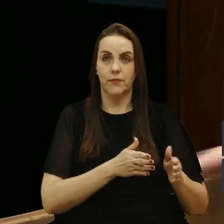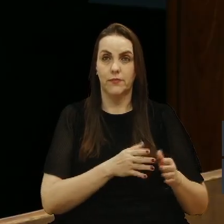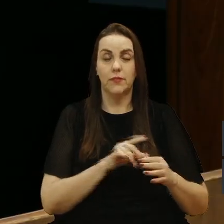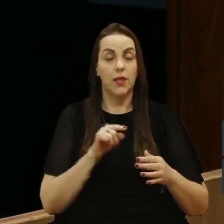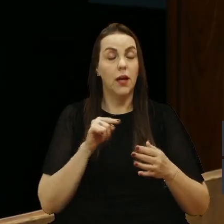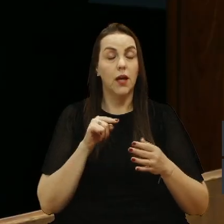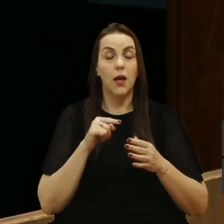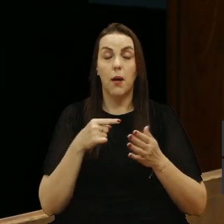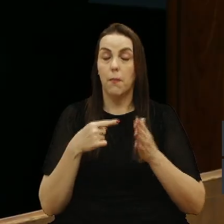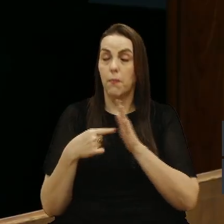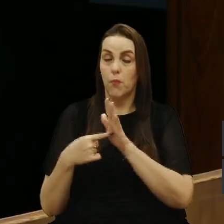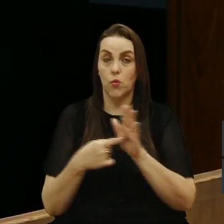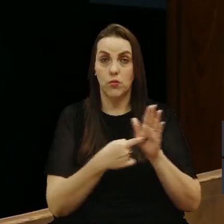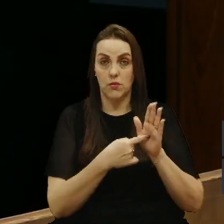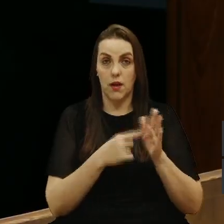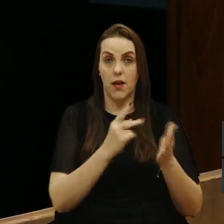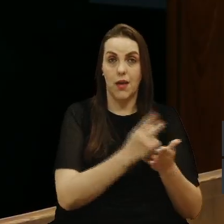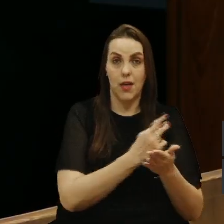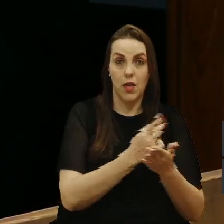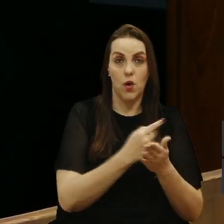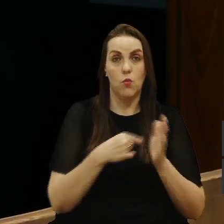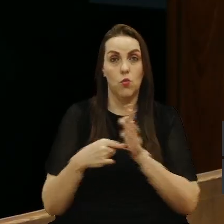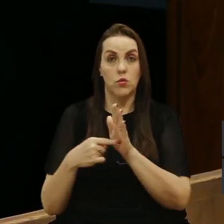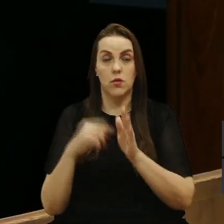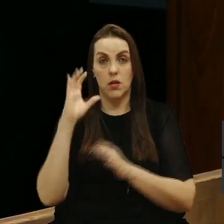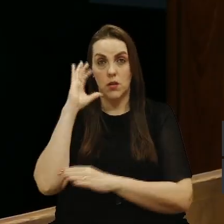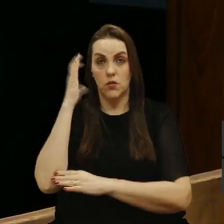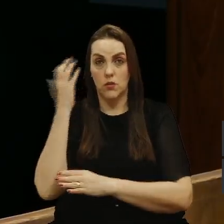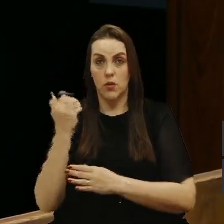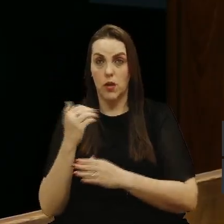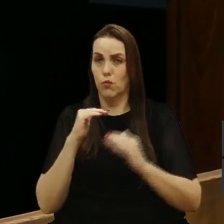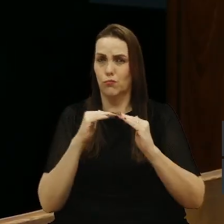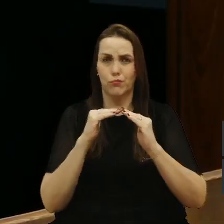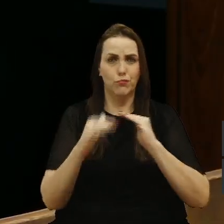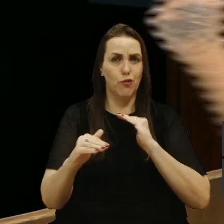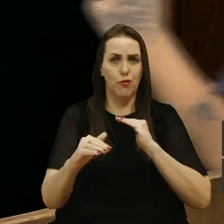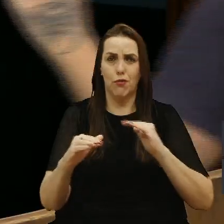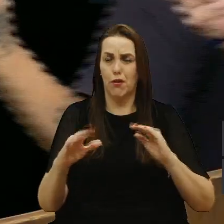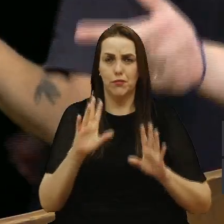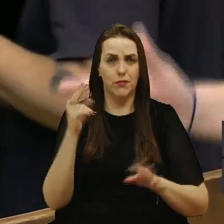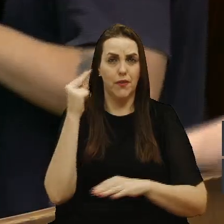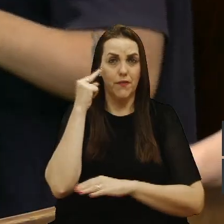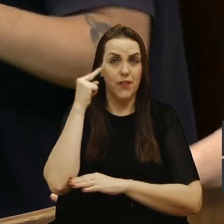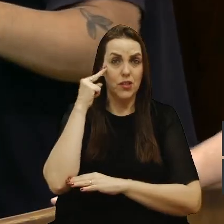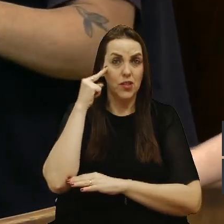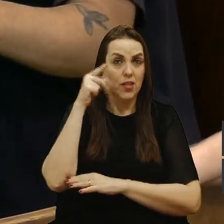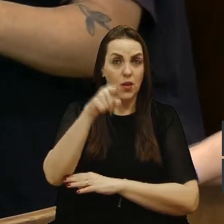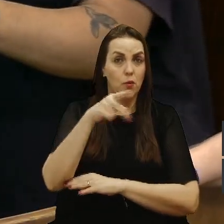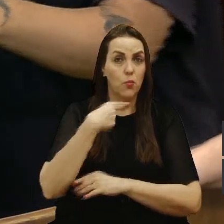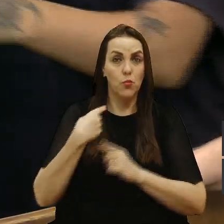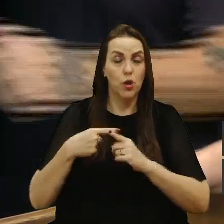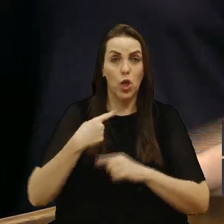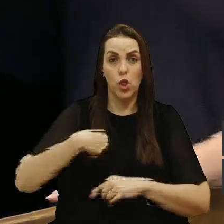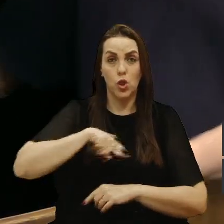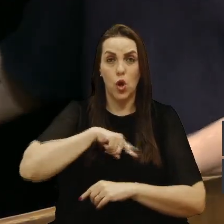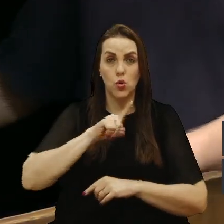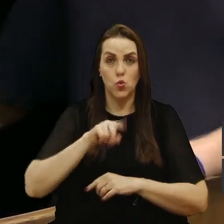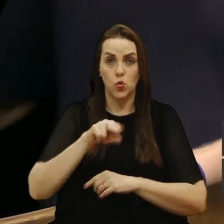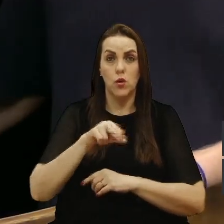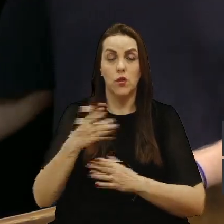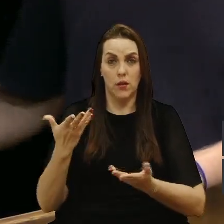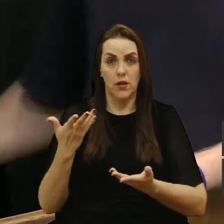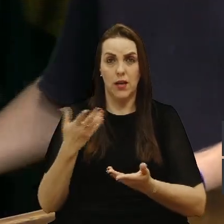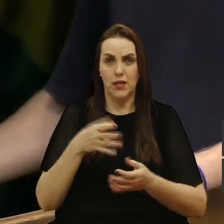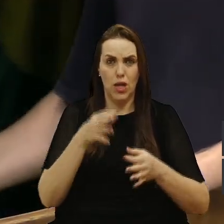apontar saídas. E eu discordo profundamente da manifestação do vereador Sandro Fantinel quanto a não apresentamos saídas. Eu acho injusto da